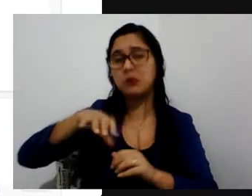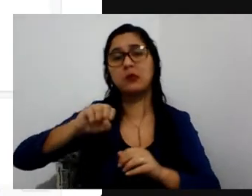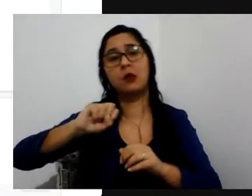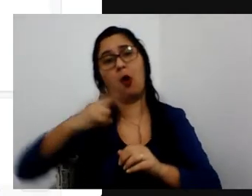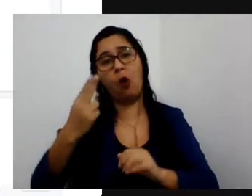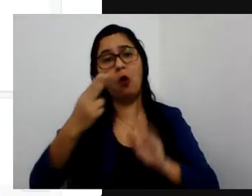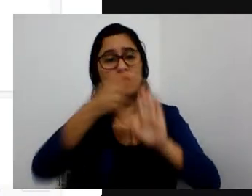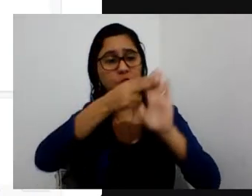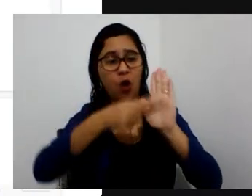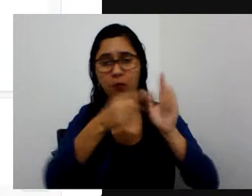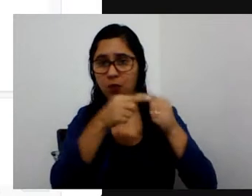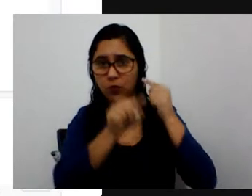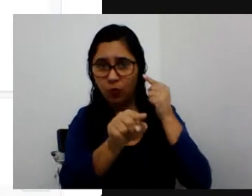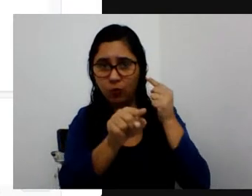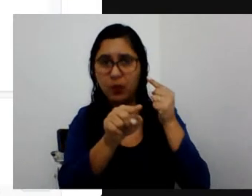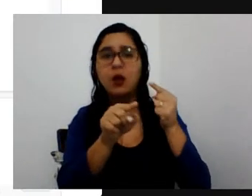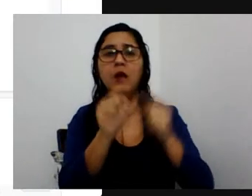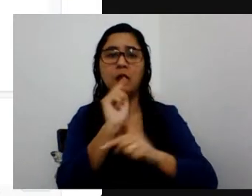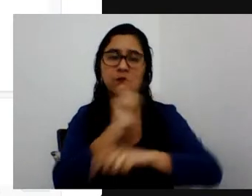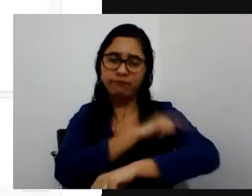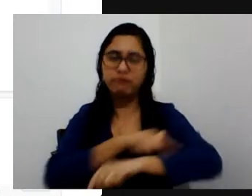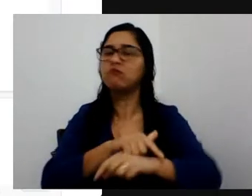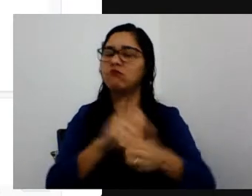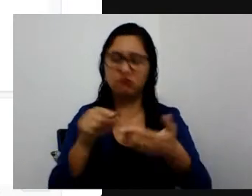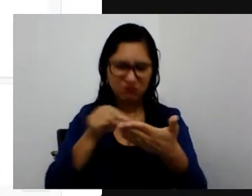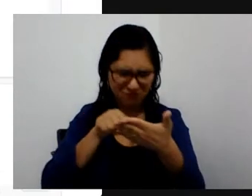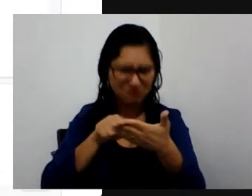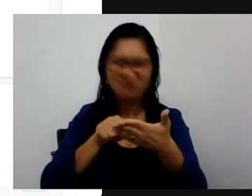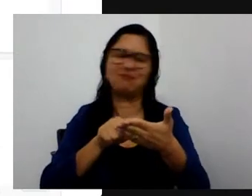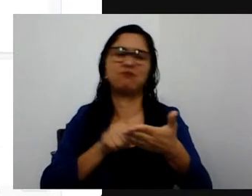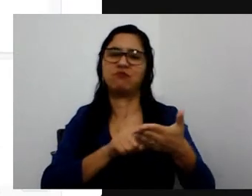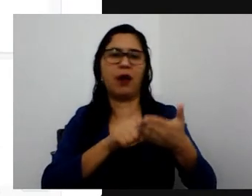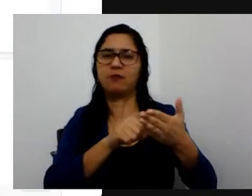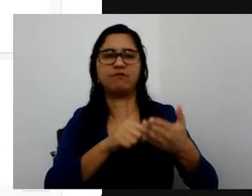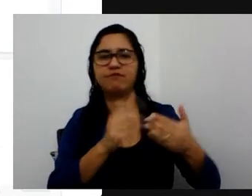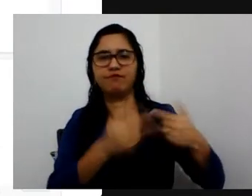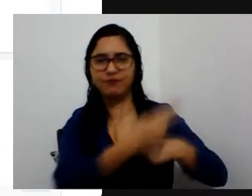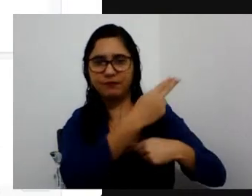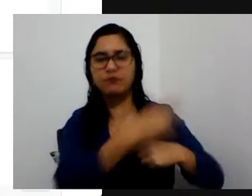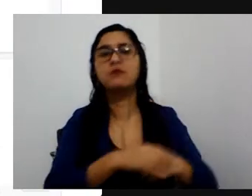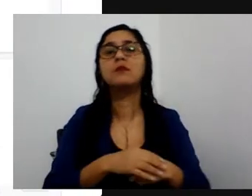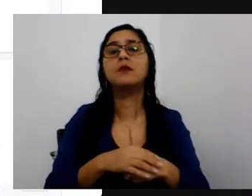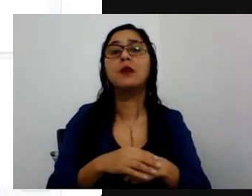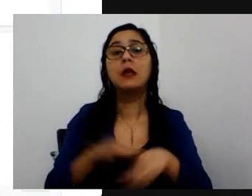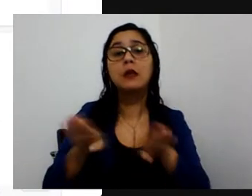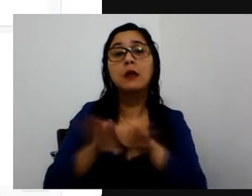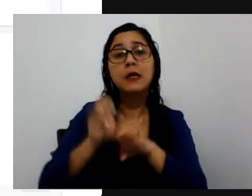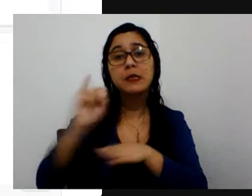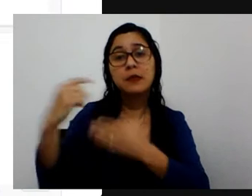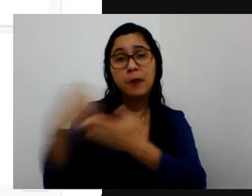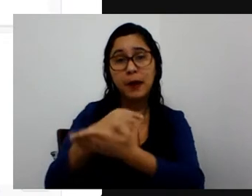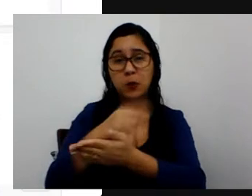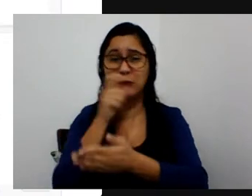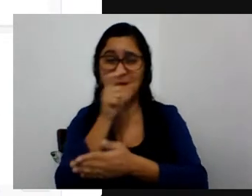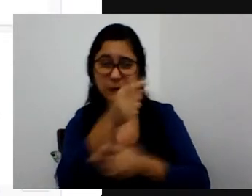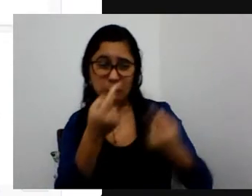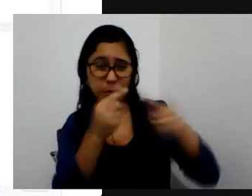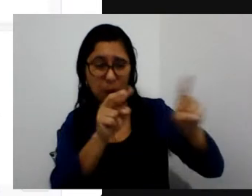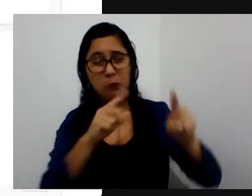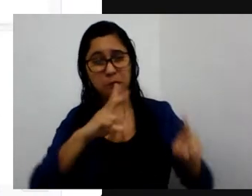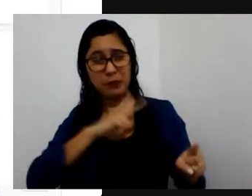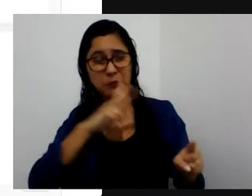da civilidade esperados serão desconsideradas. Também serão descartadas perguntas com ataques pessoais